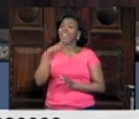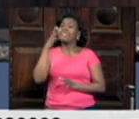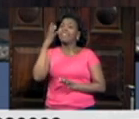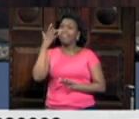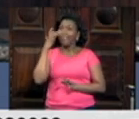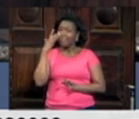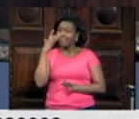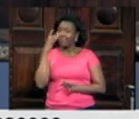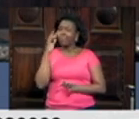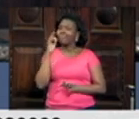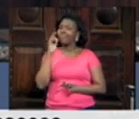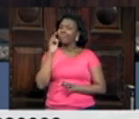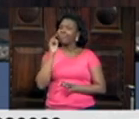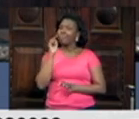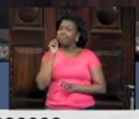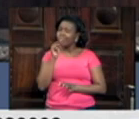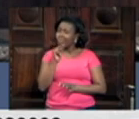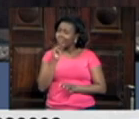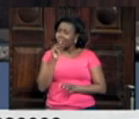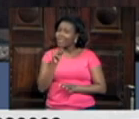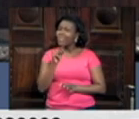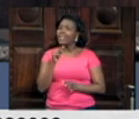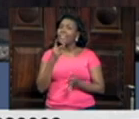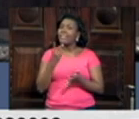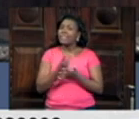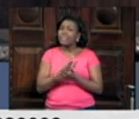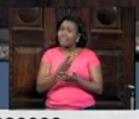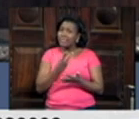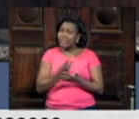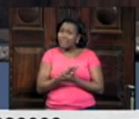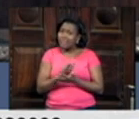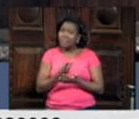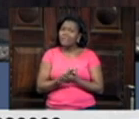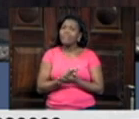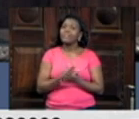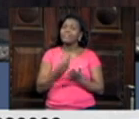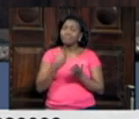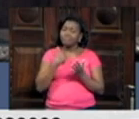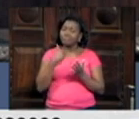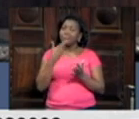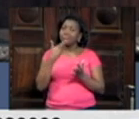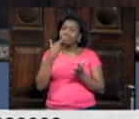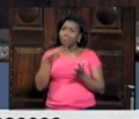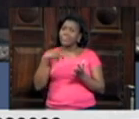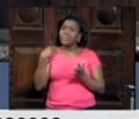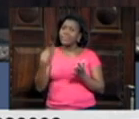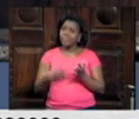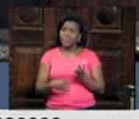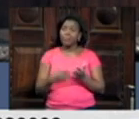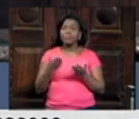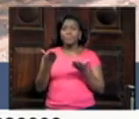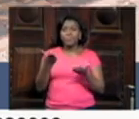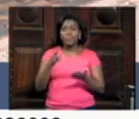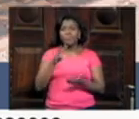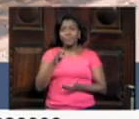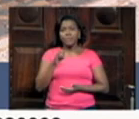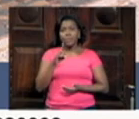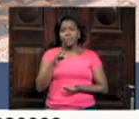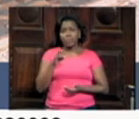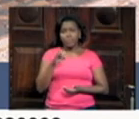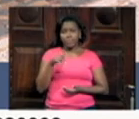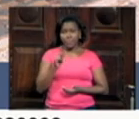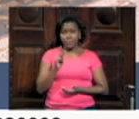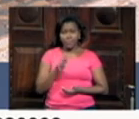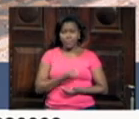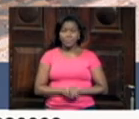que possa ter feito uma análise da verdade dos fatos. Deputado Valdec. Querida deputada Marta Rocha,